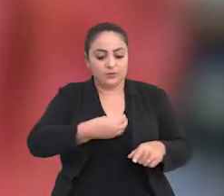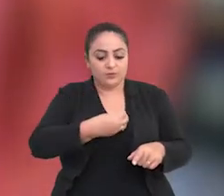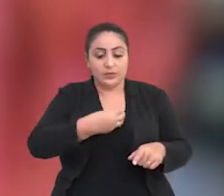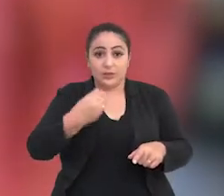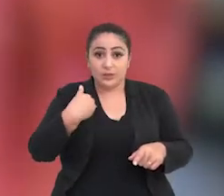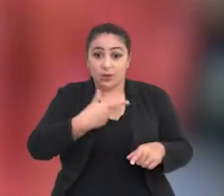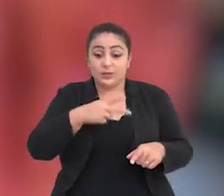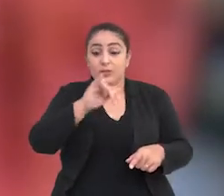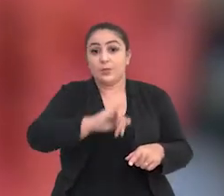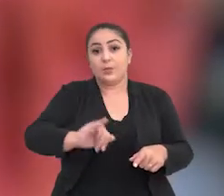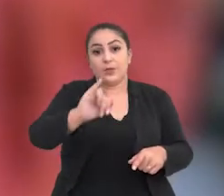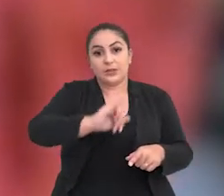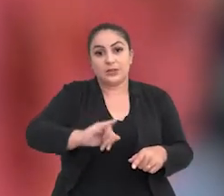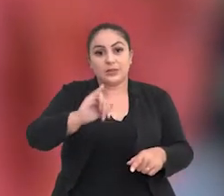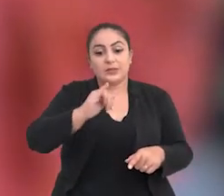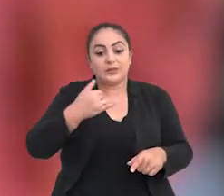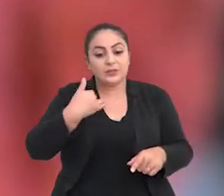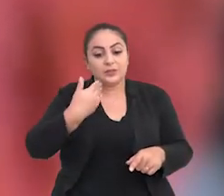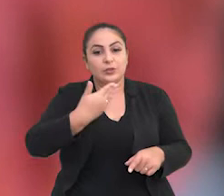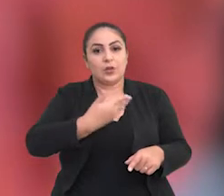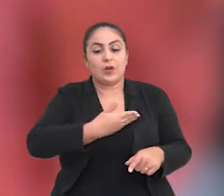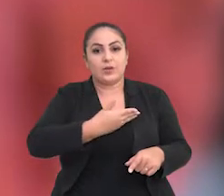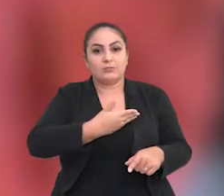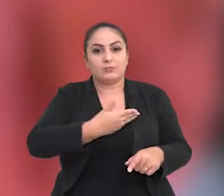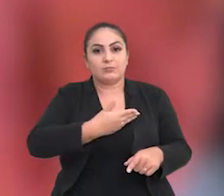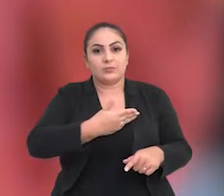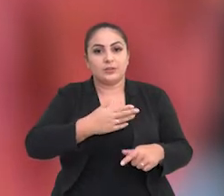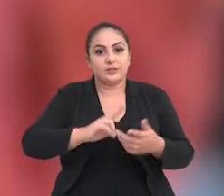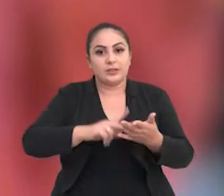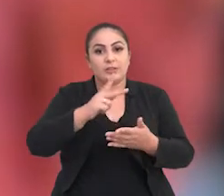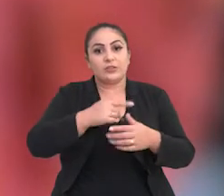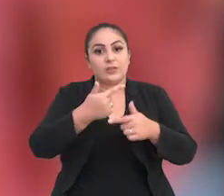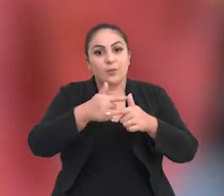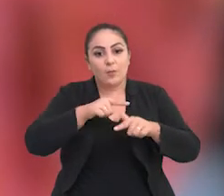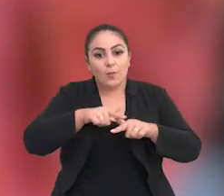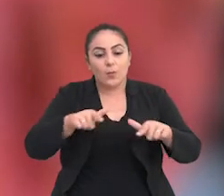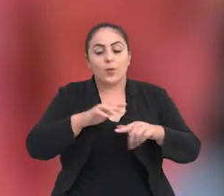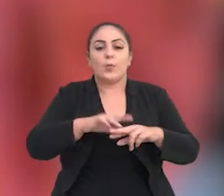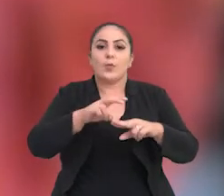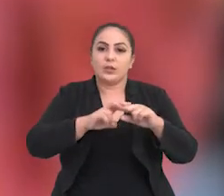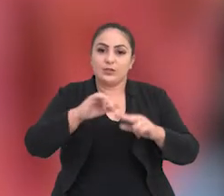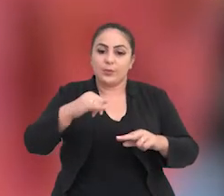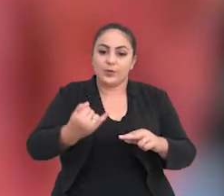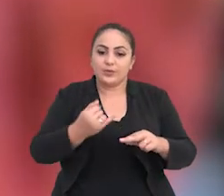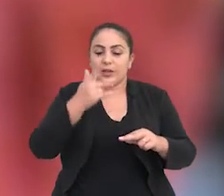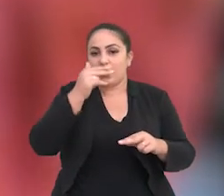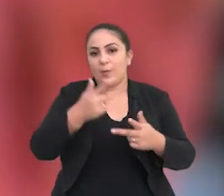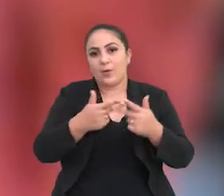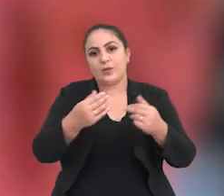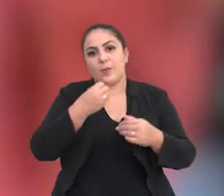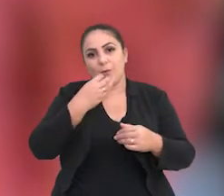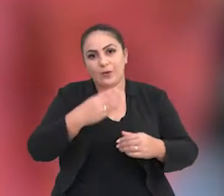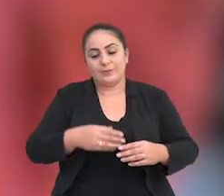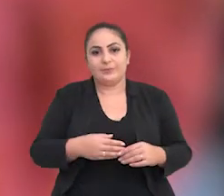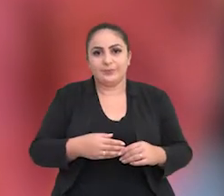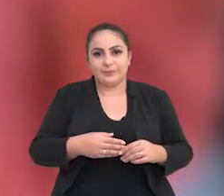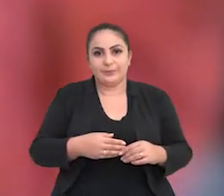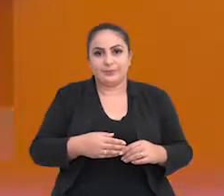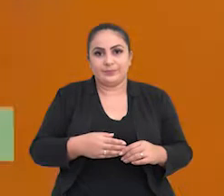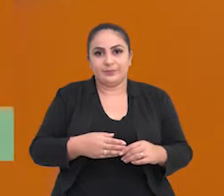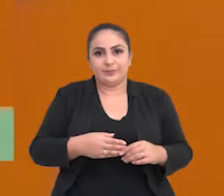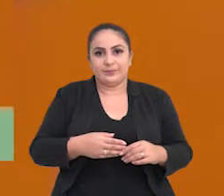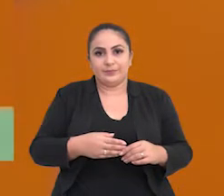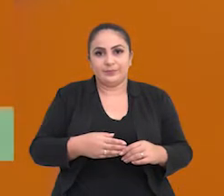a vida da gente é importante a gente se beneficiar desse vazio, também aproveitar como uma coisa boa.